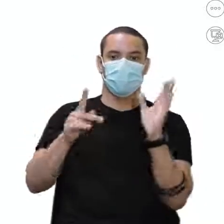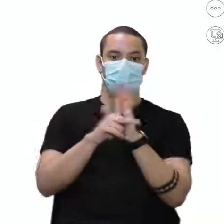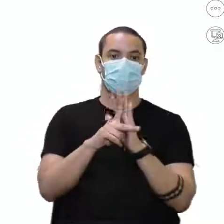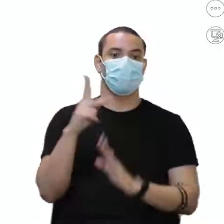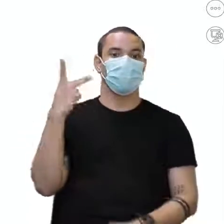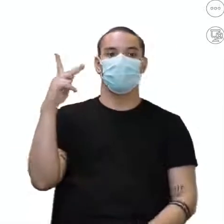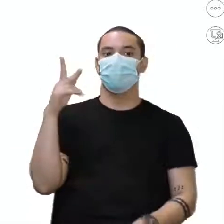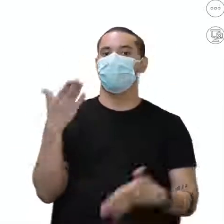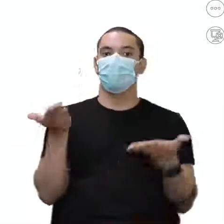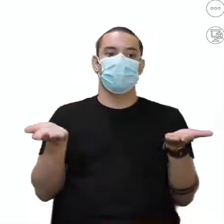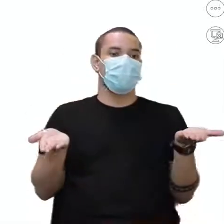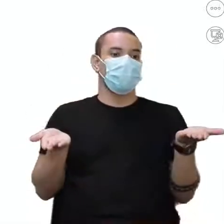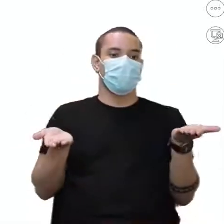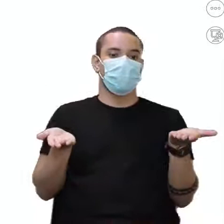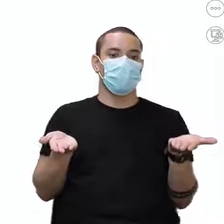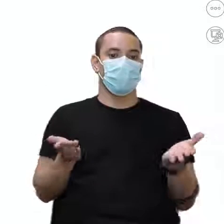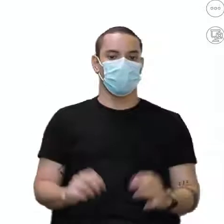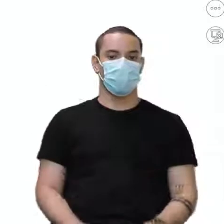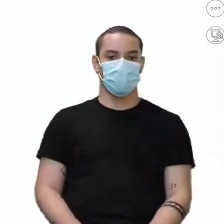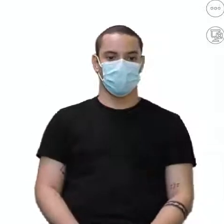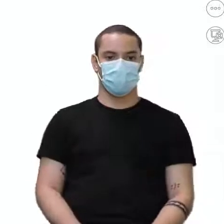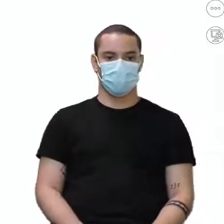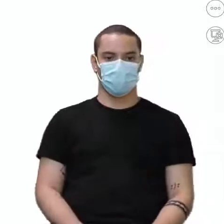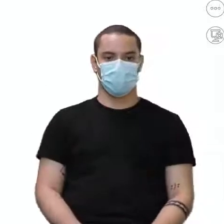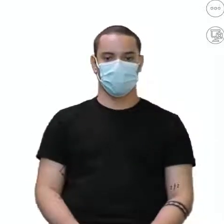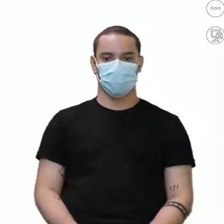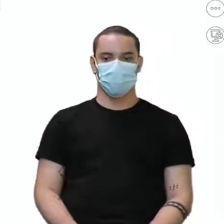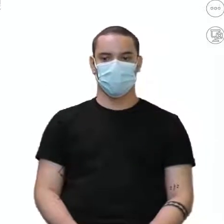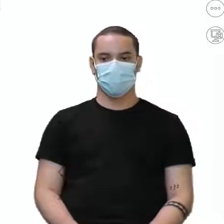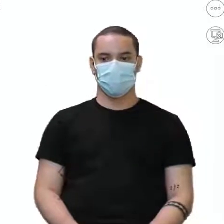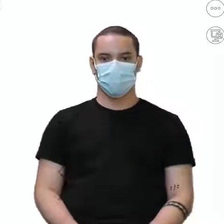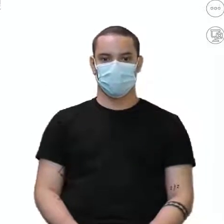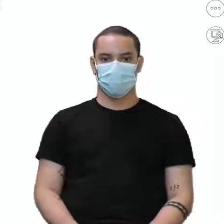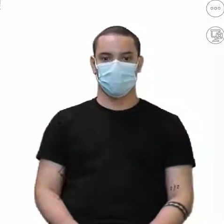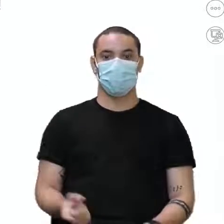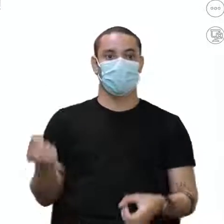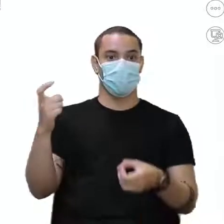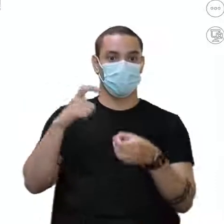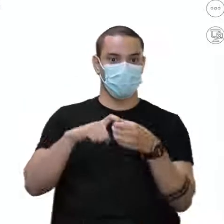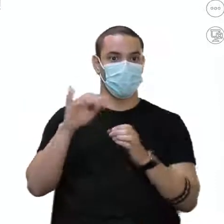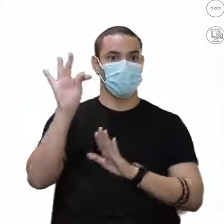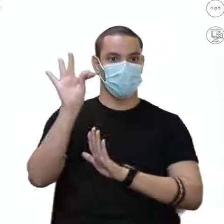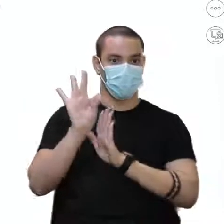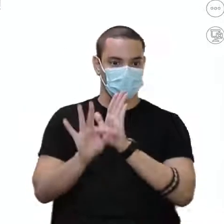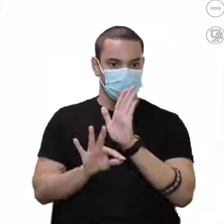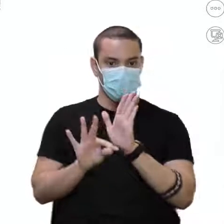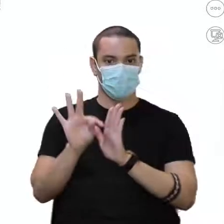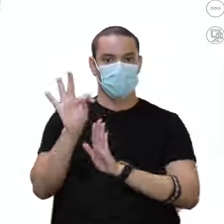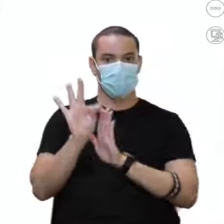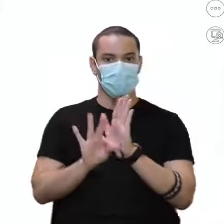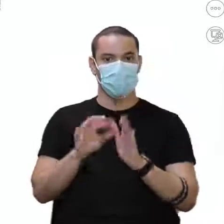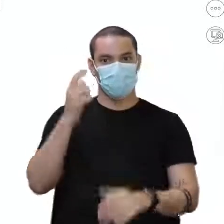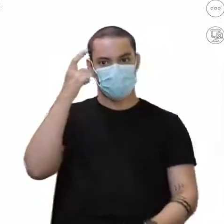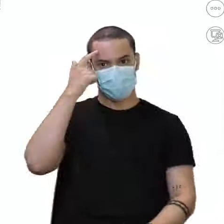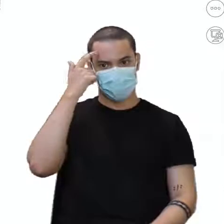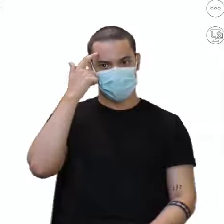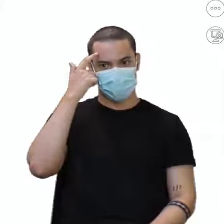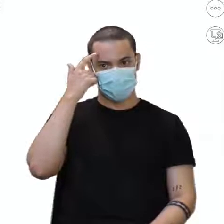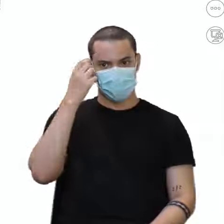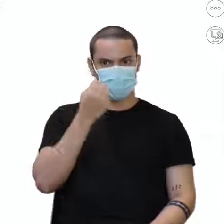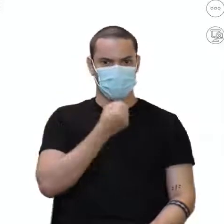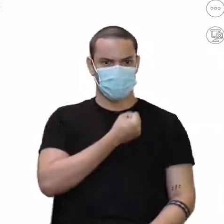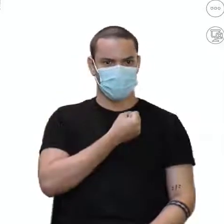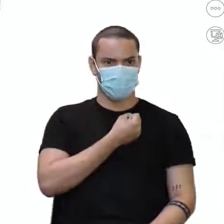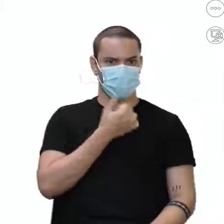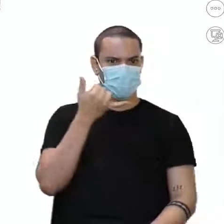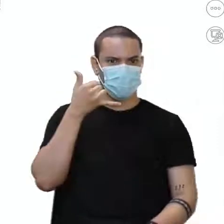do estabelecimento? Qual seria o telefone do estabelecimento? Você volta lá para o texto e aí você pensa. O número de